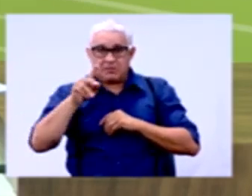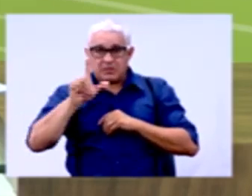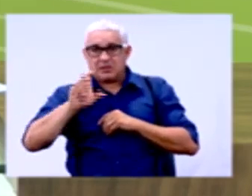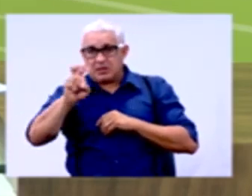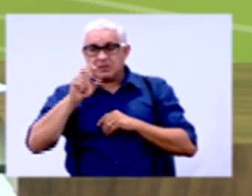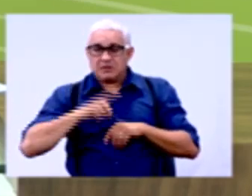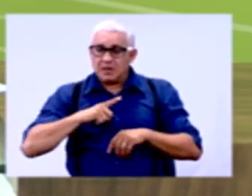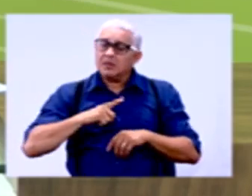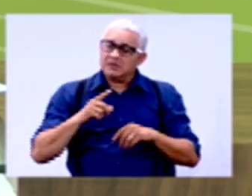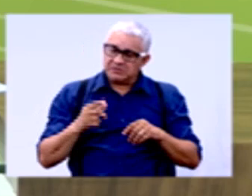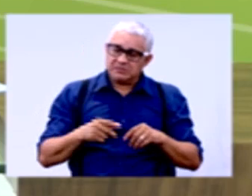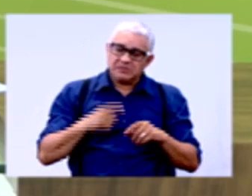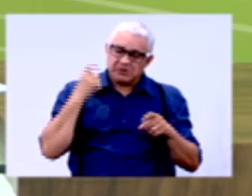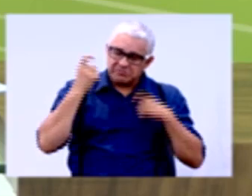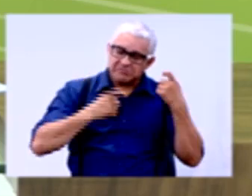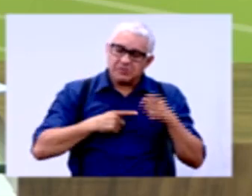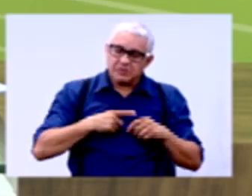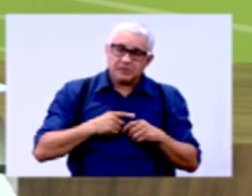Existe